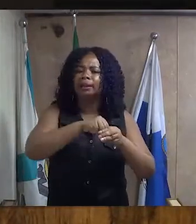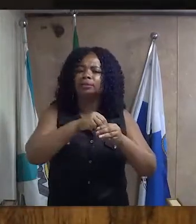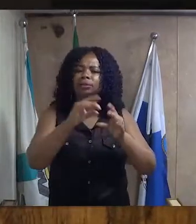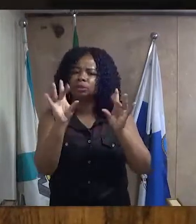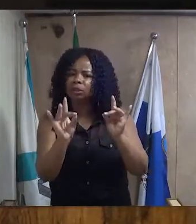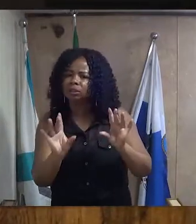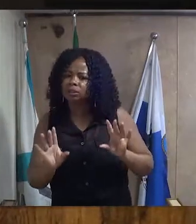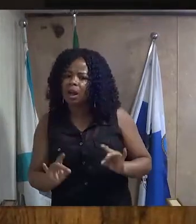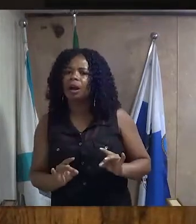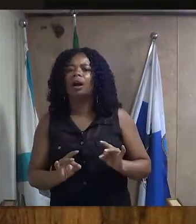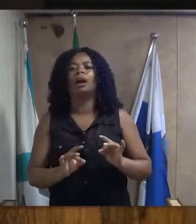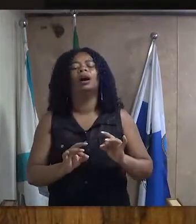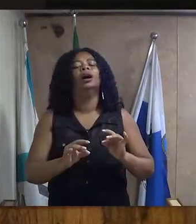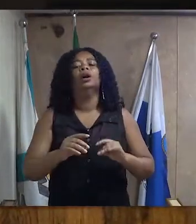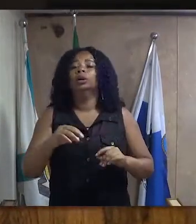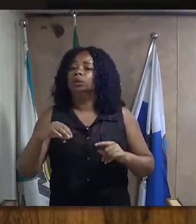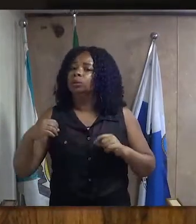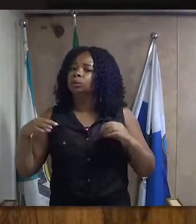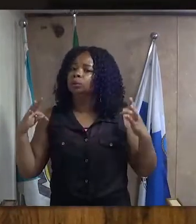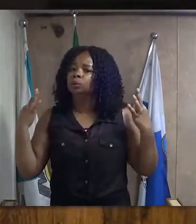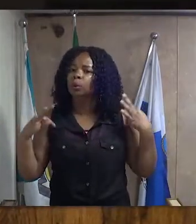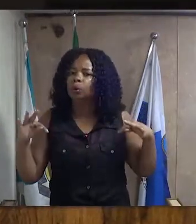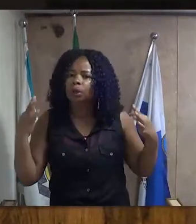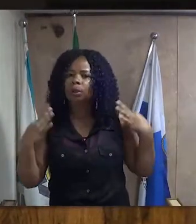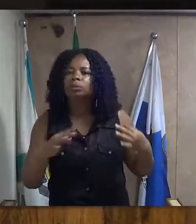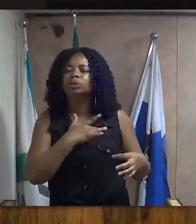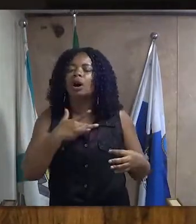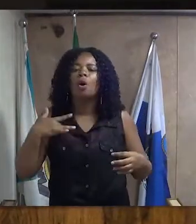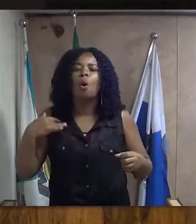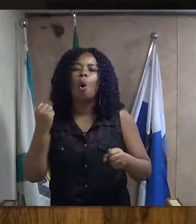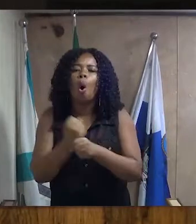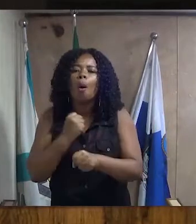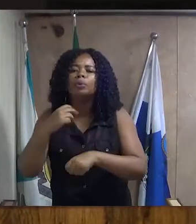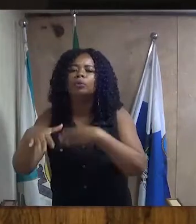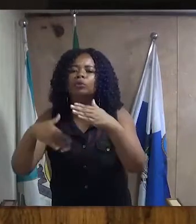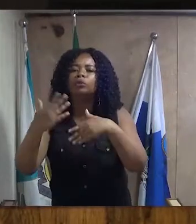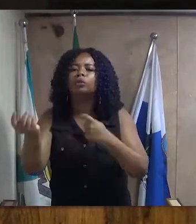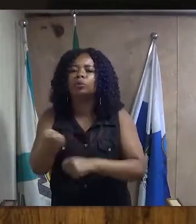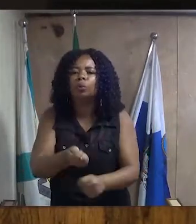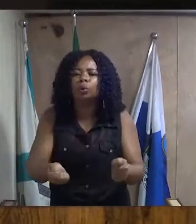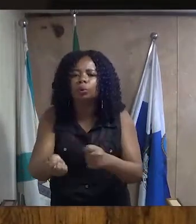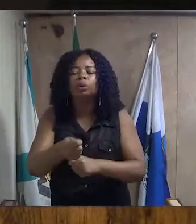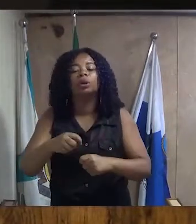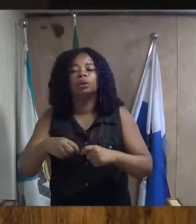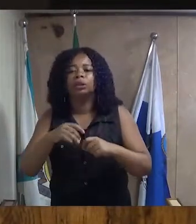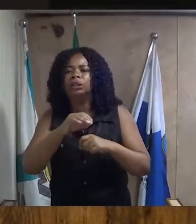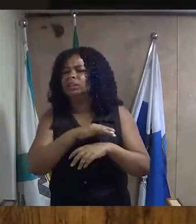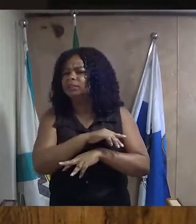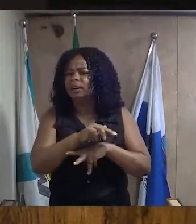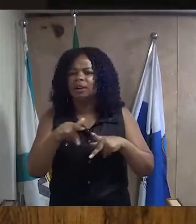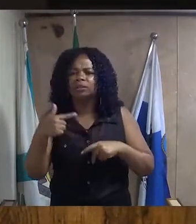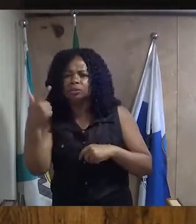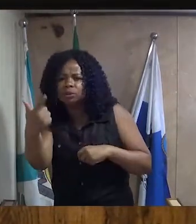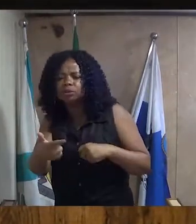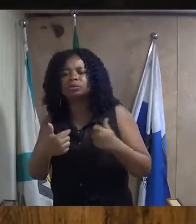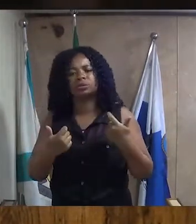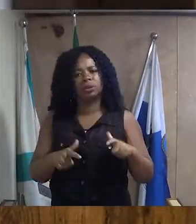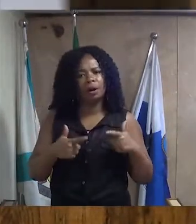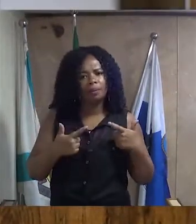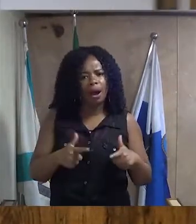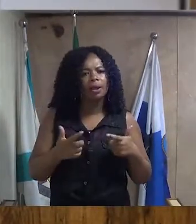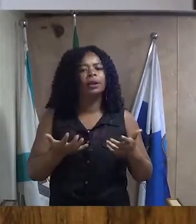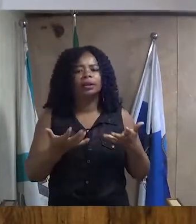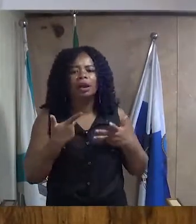nossa cidade, como turismo, saúde, educação, obra, urbanismo, desenvolvimento econômico, dentre outros. Então, estou usando de antemão os